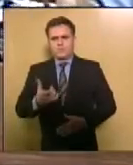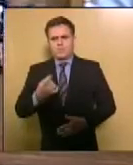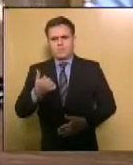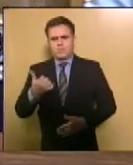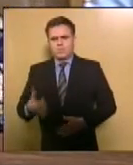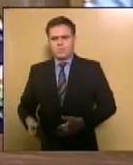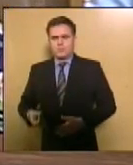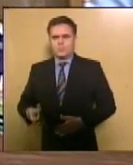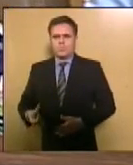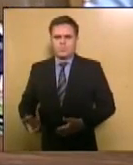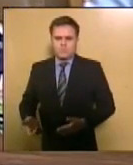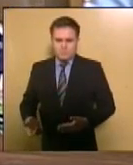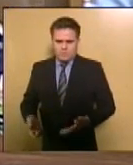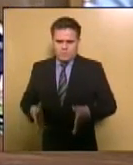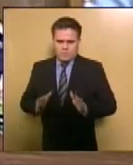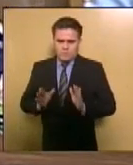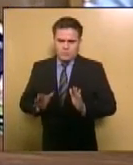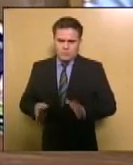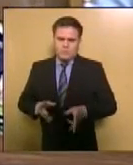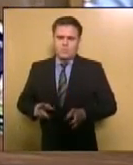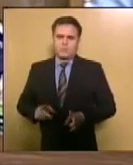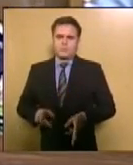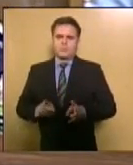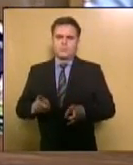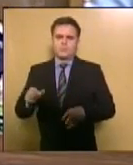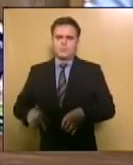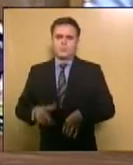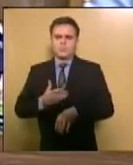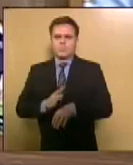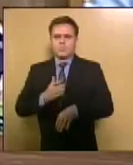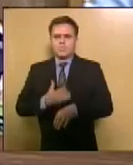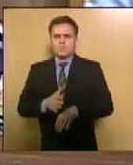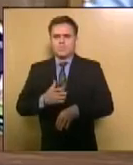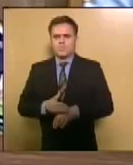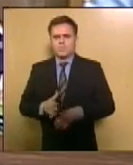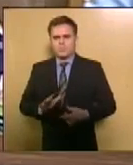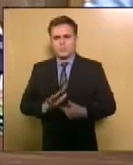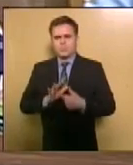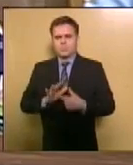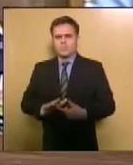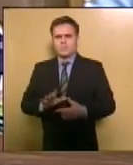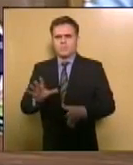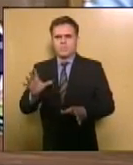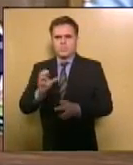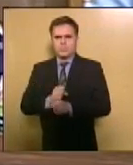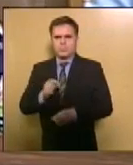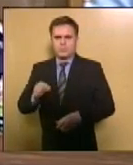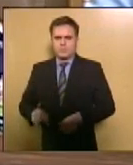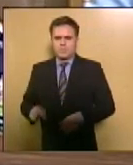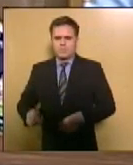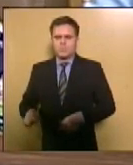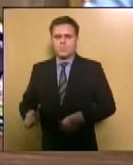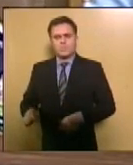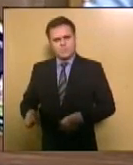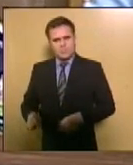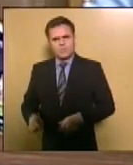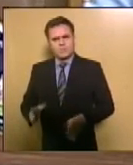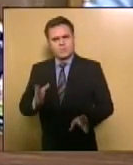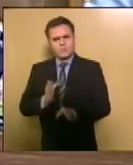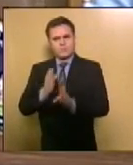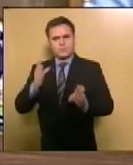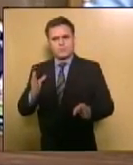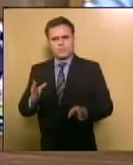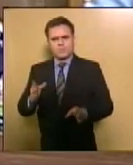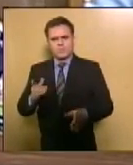e 2016 isso já vinha sendo colocado em prática e os resultados nós estamos colhendo agora então a partir do momento que os